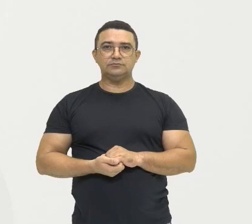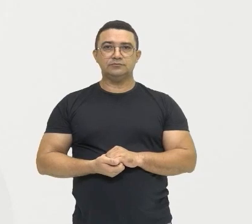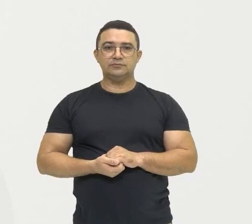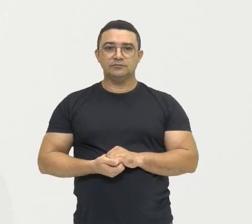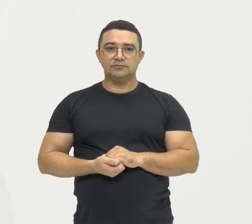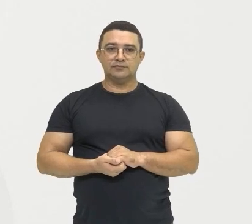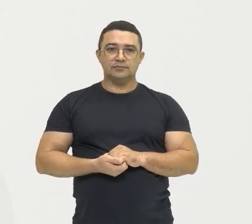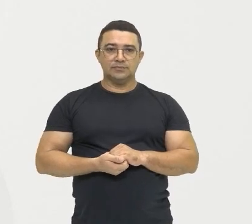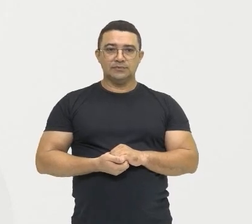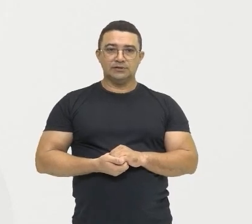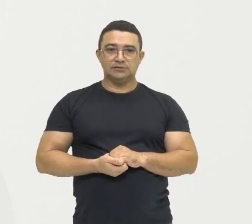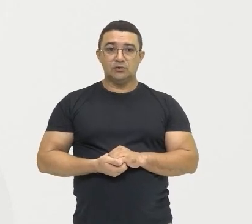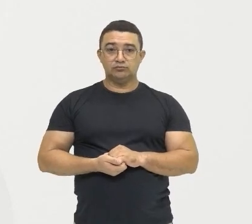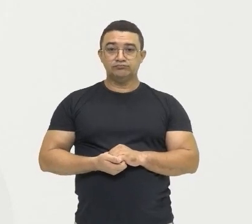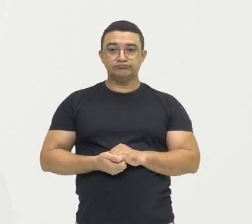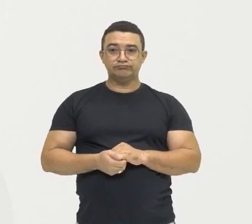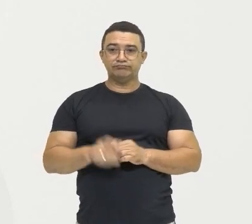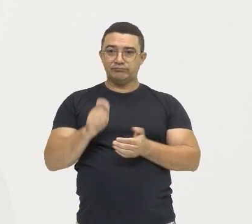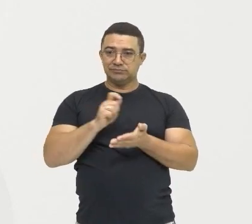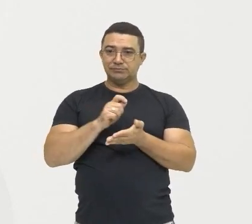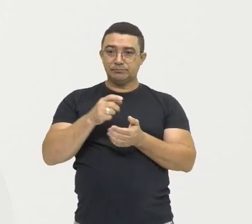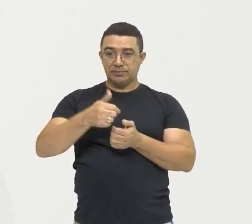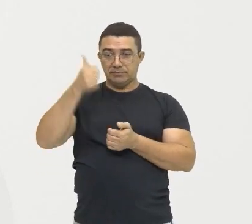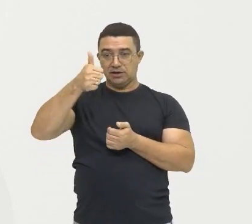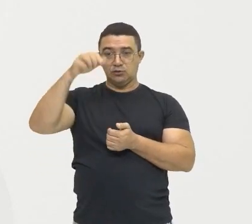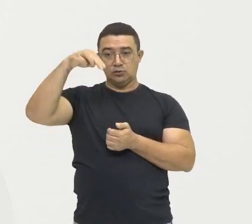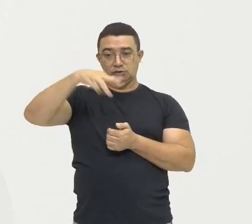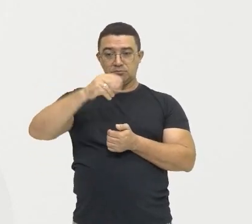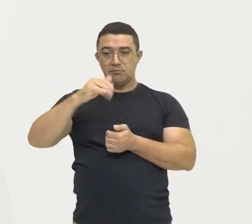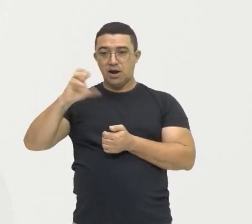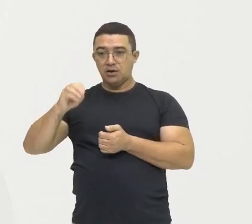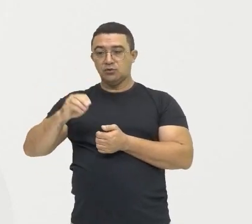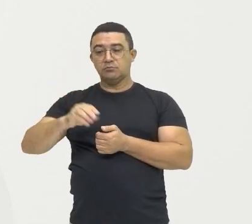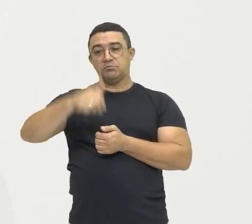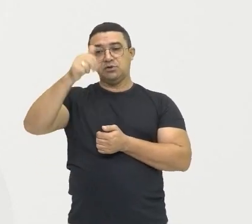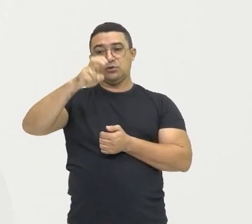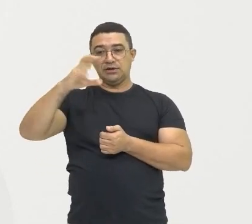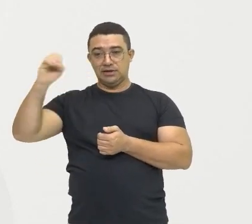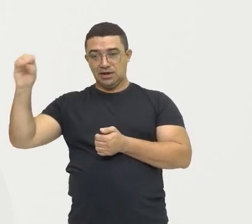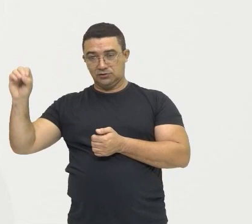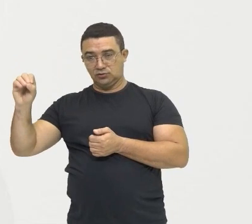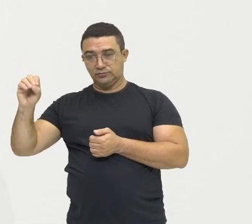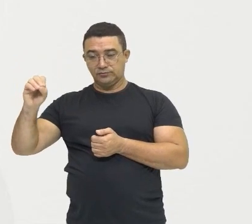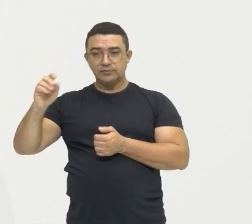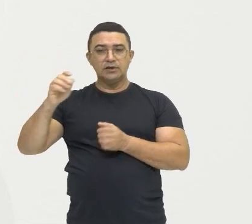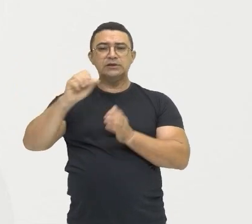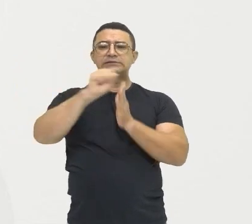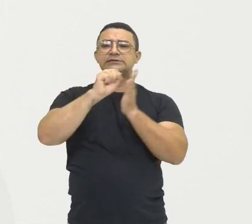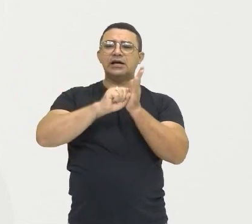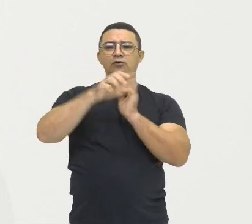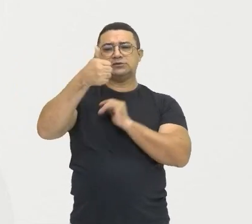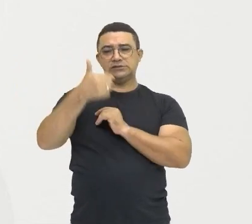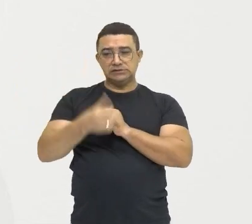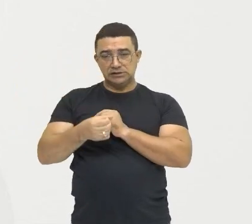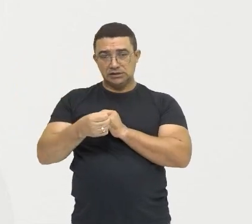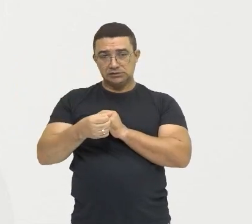escrito no século XVI, né? 1º de maio de 1500. Mas só